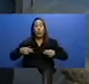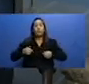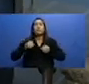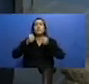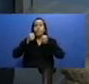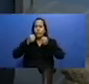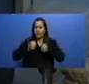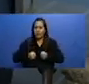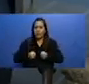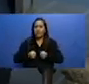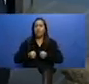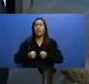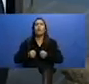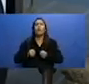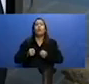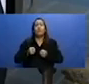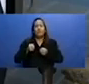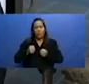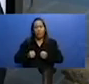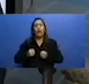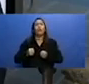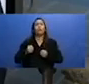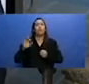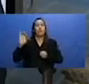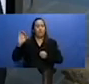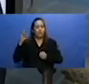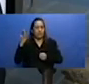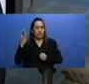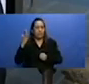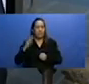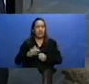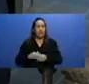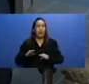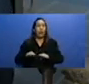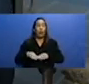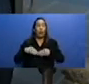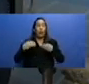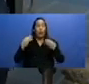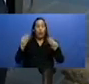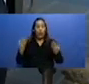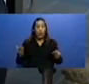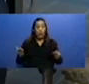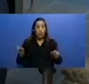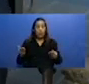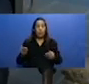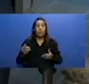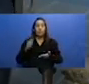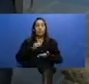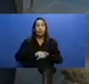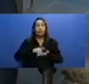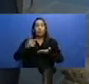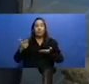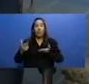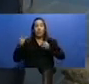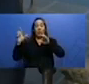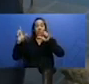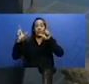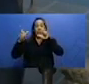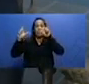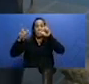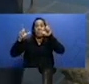falou, é algo que pode acontecer. Tá? Quando a moça lá do Jornal da TV, ela